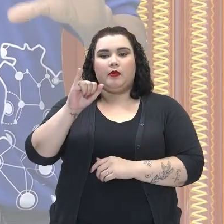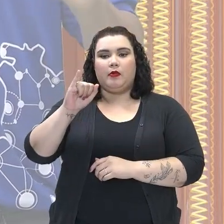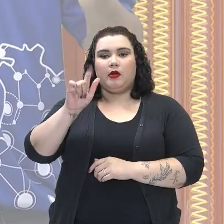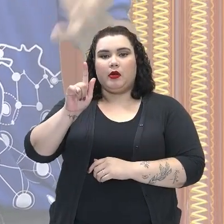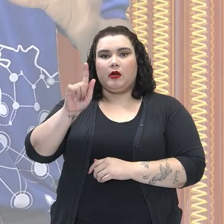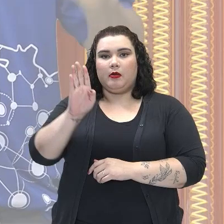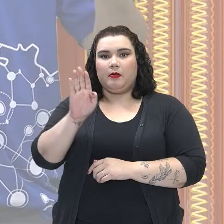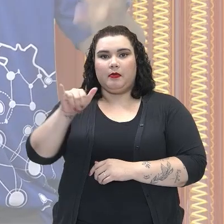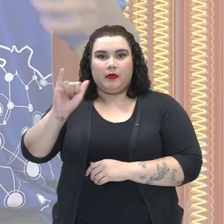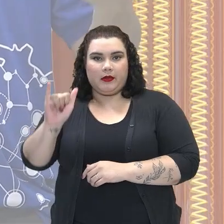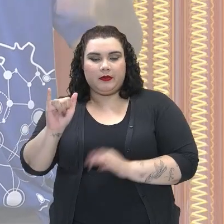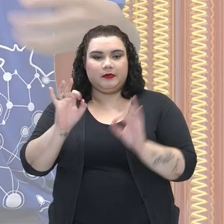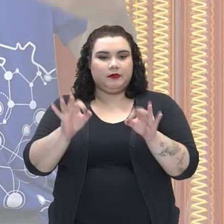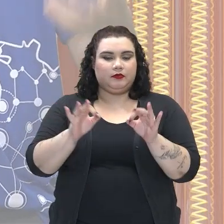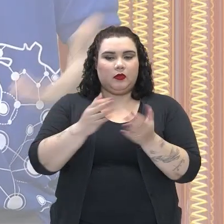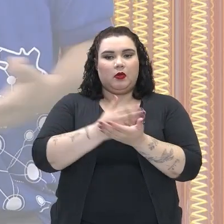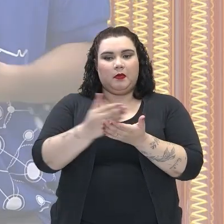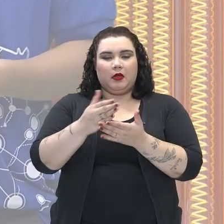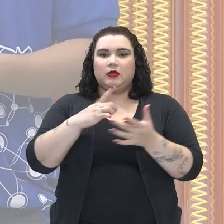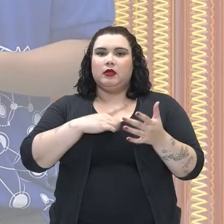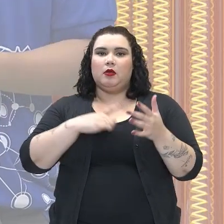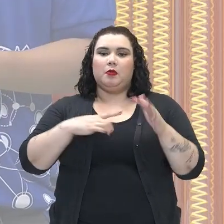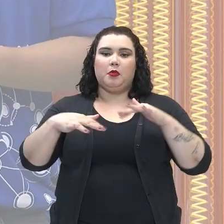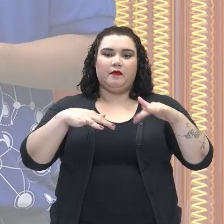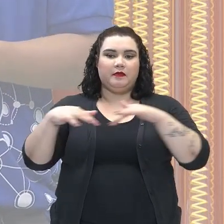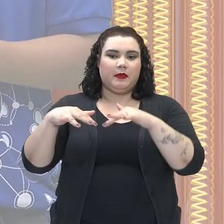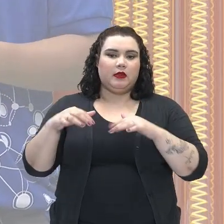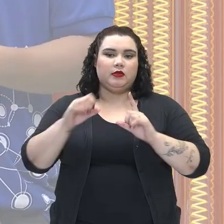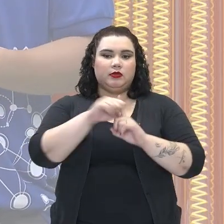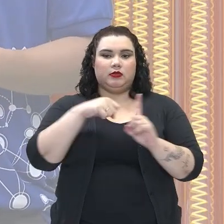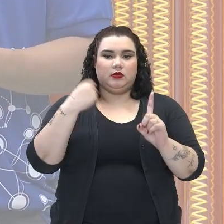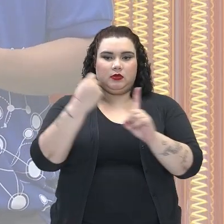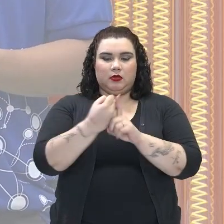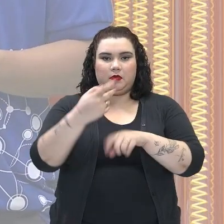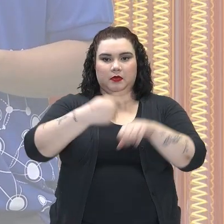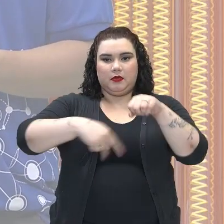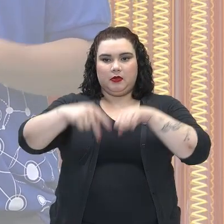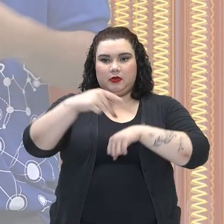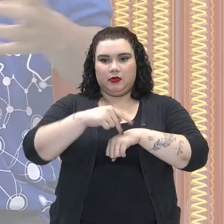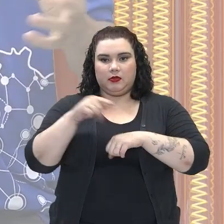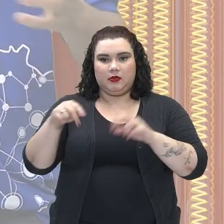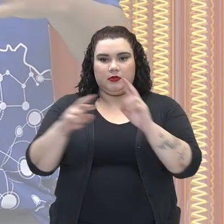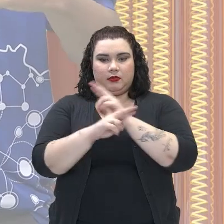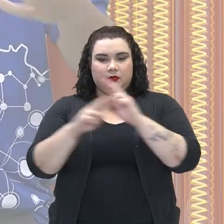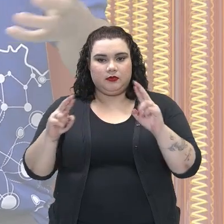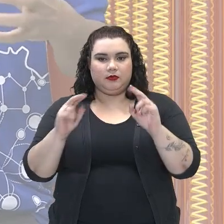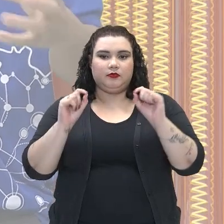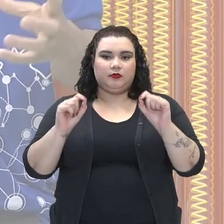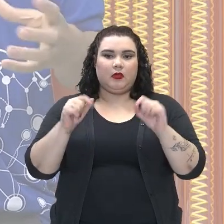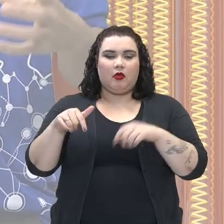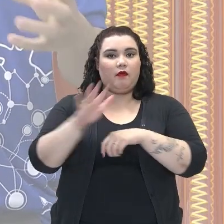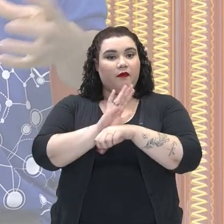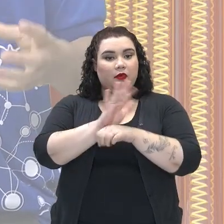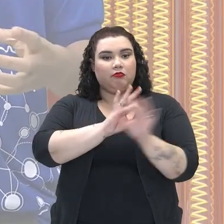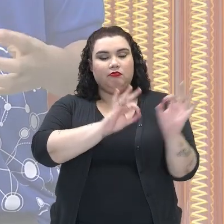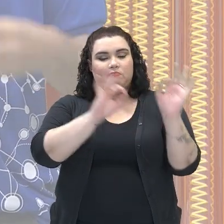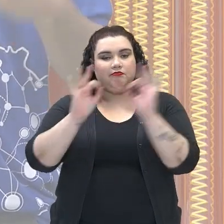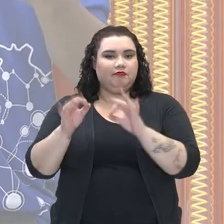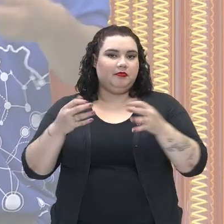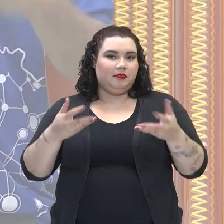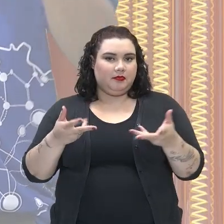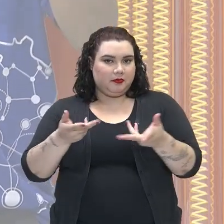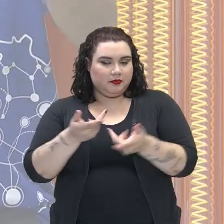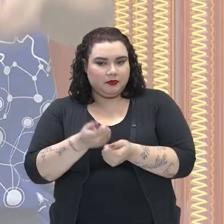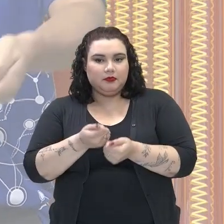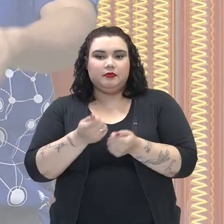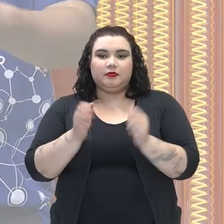e acabou mesmo movimentando aí o país com relação a essa torcida, então o filme é bem interessante nesse sentido,